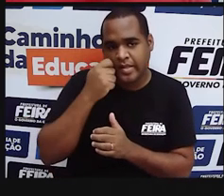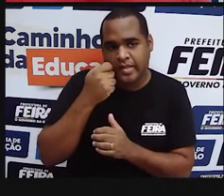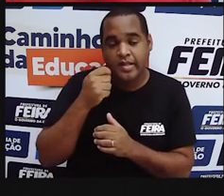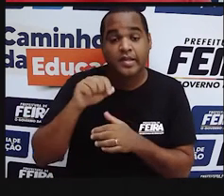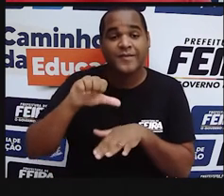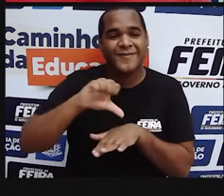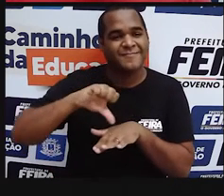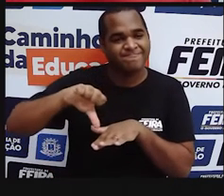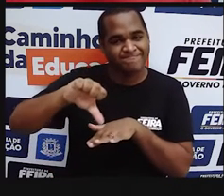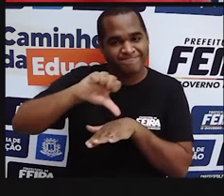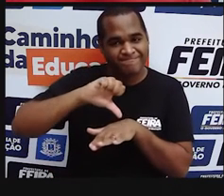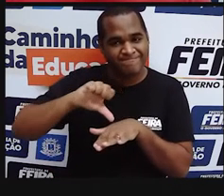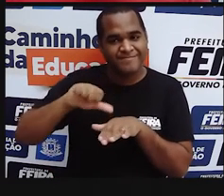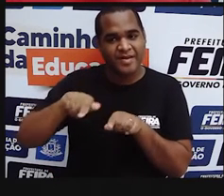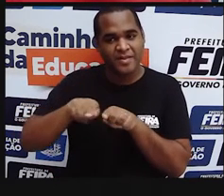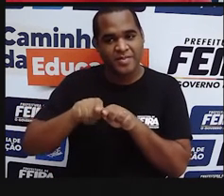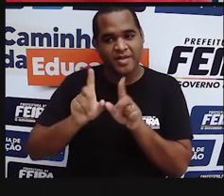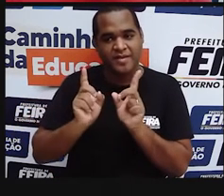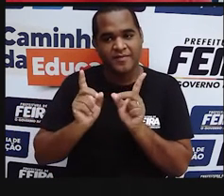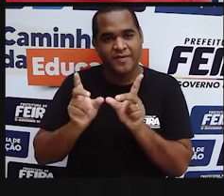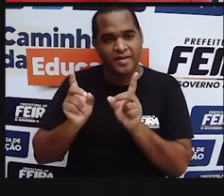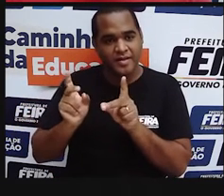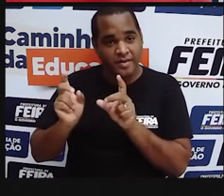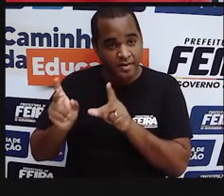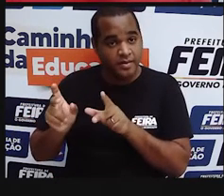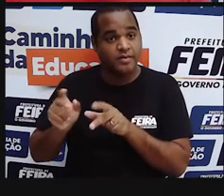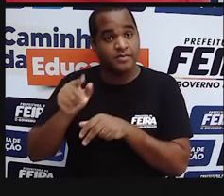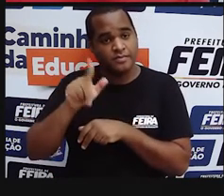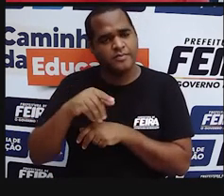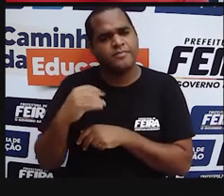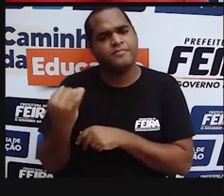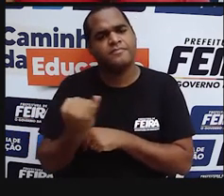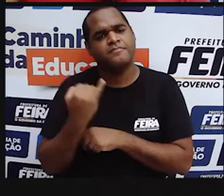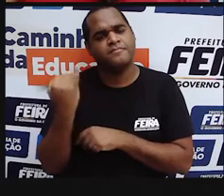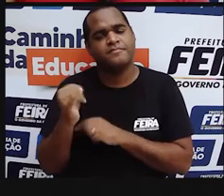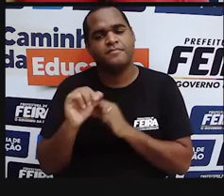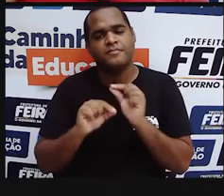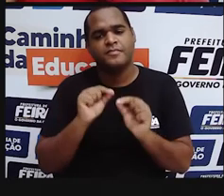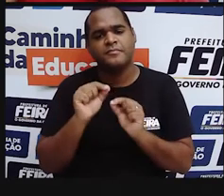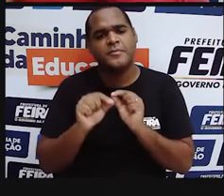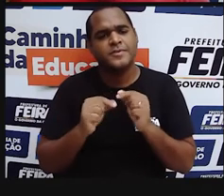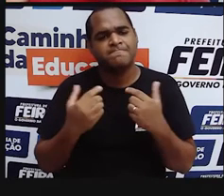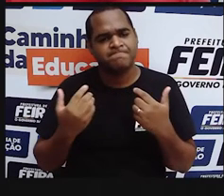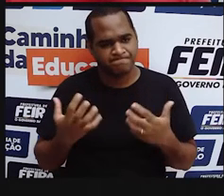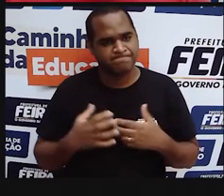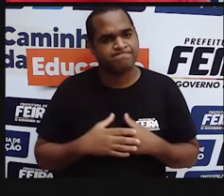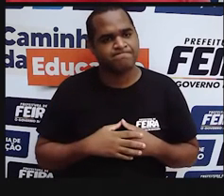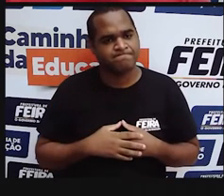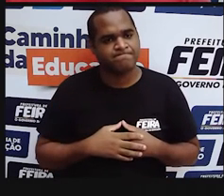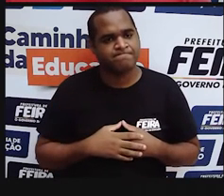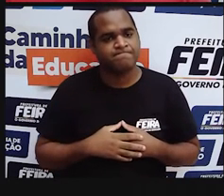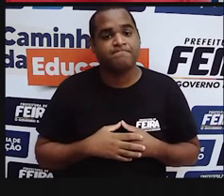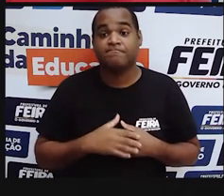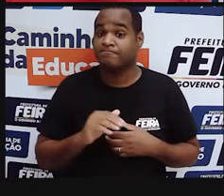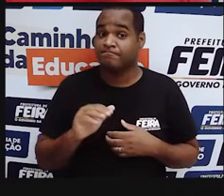do azeite, né, que era exportado. E um detalhe também importante que vocês precisam ter em